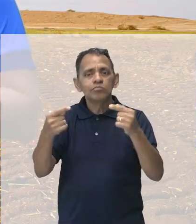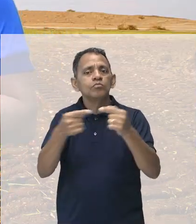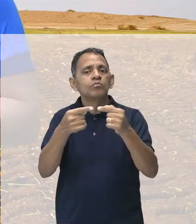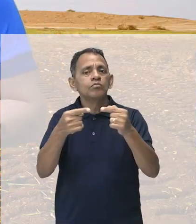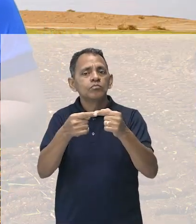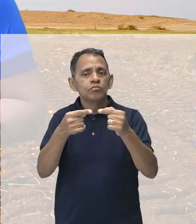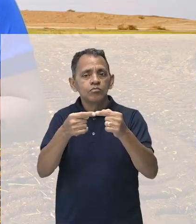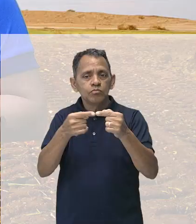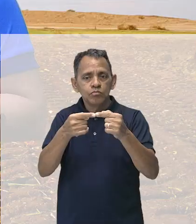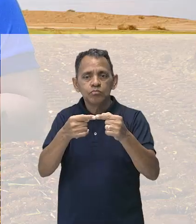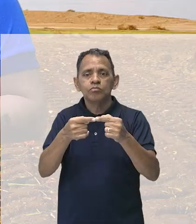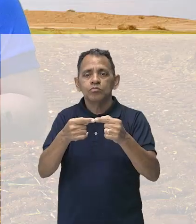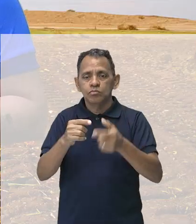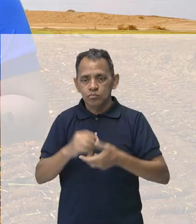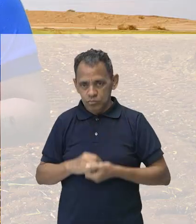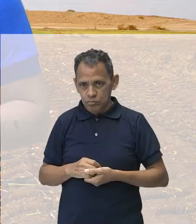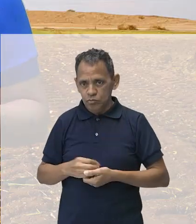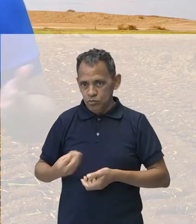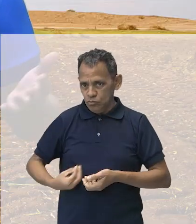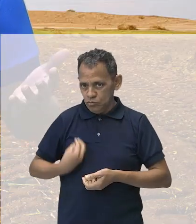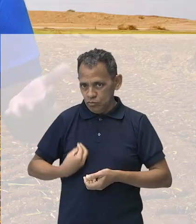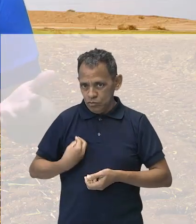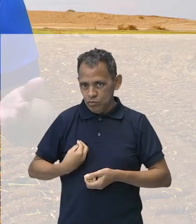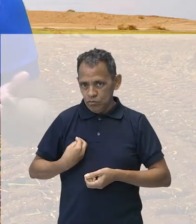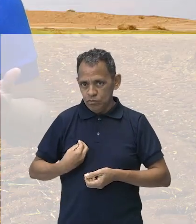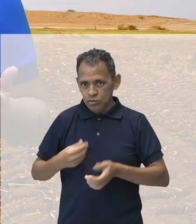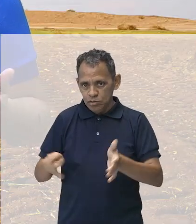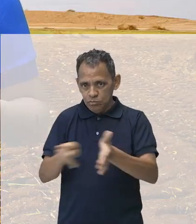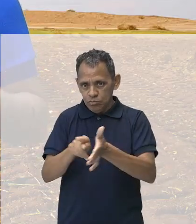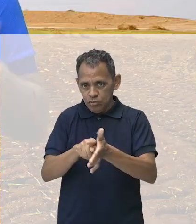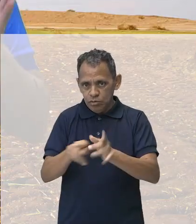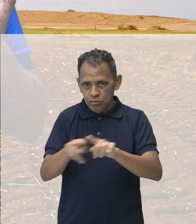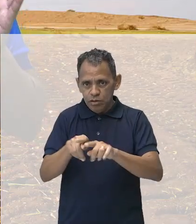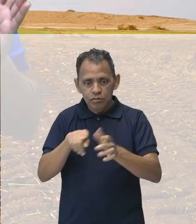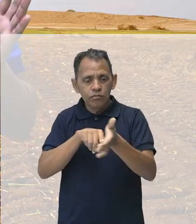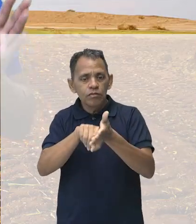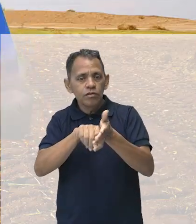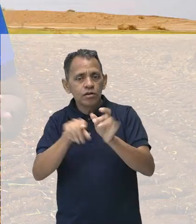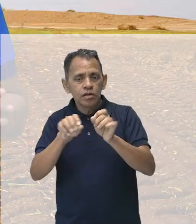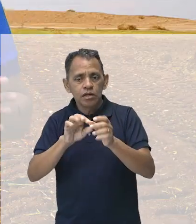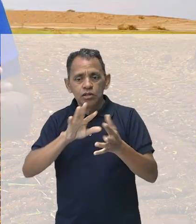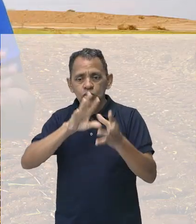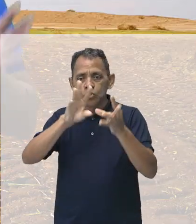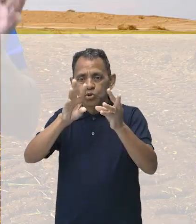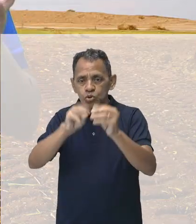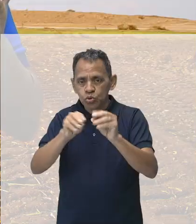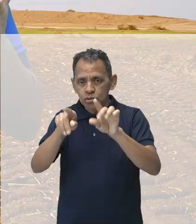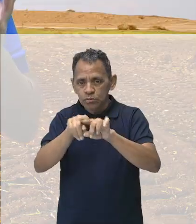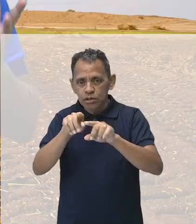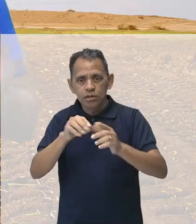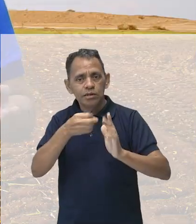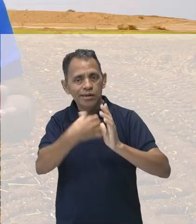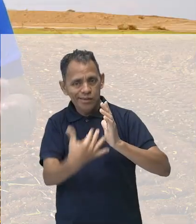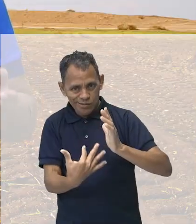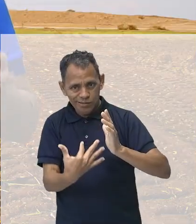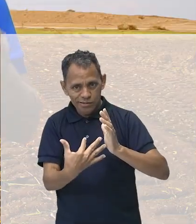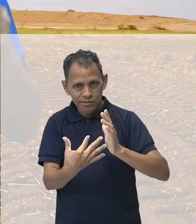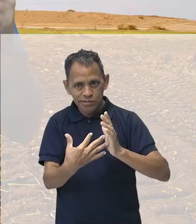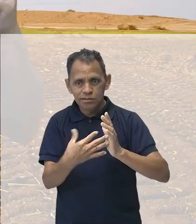sua necessidade, tá bom, gente? Então, a gente verifica, né, todas essas características de uma